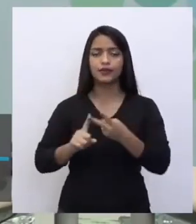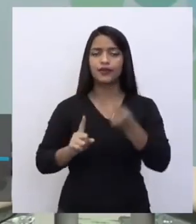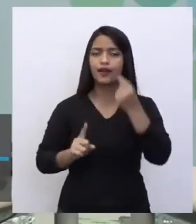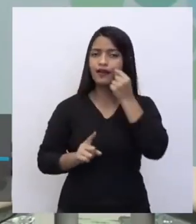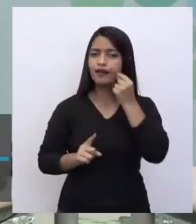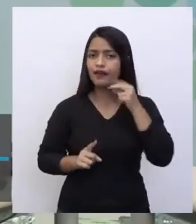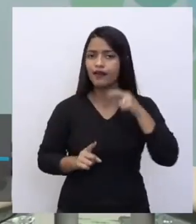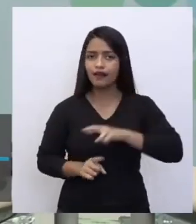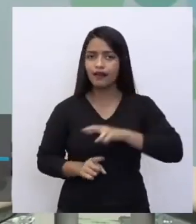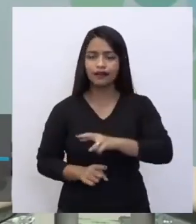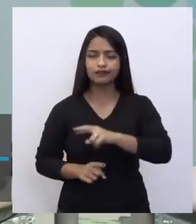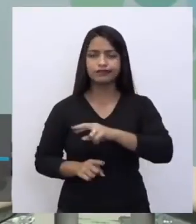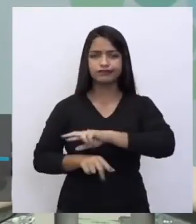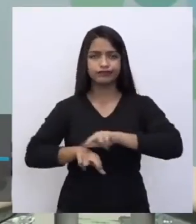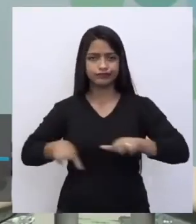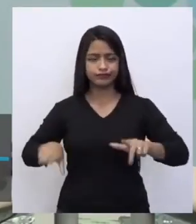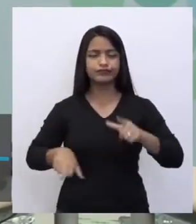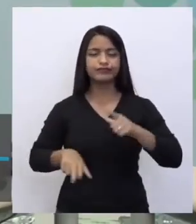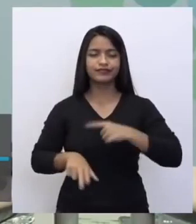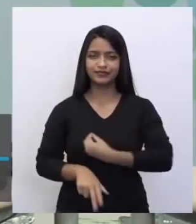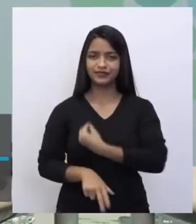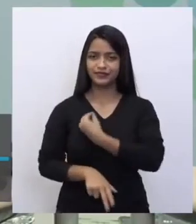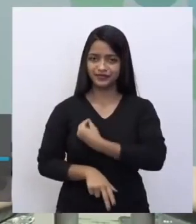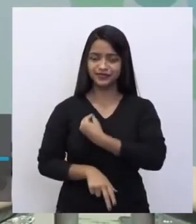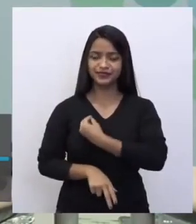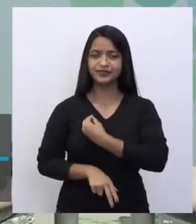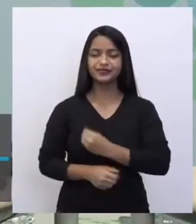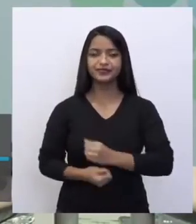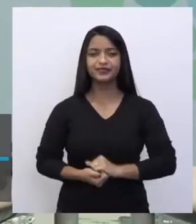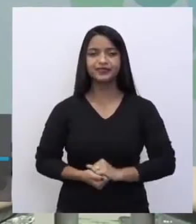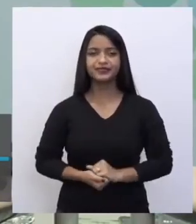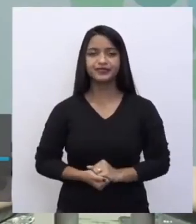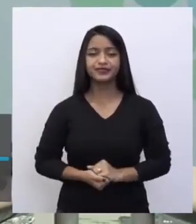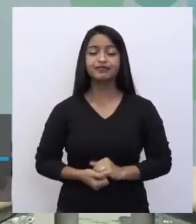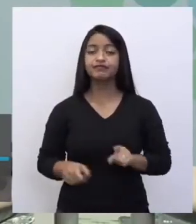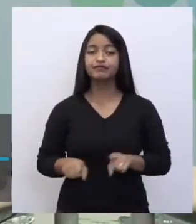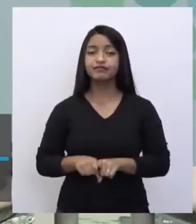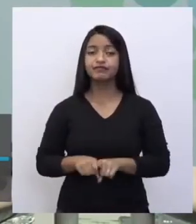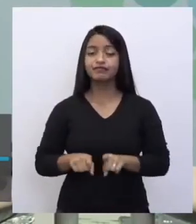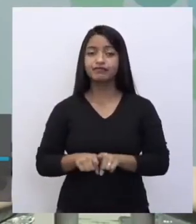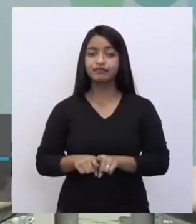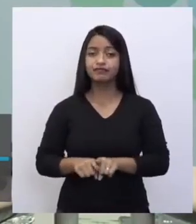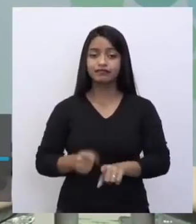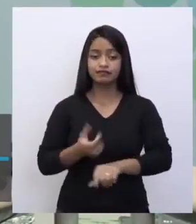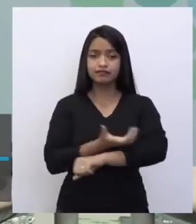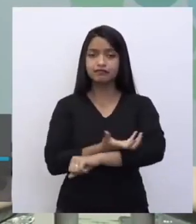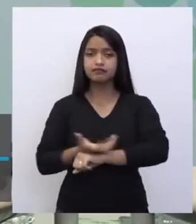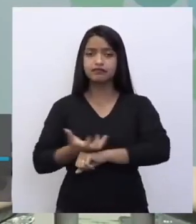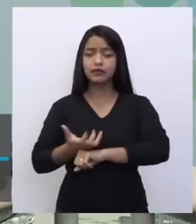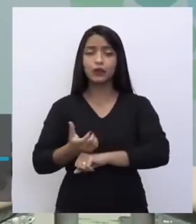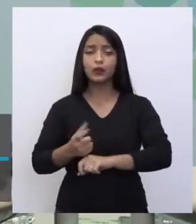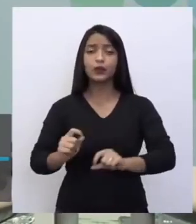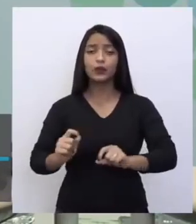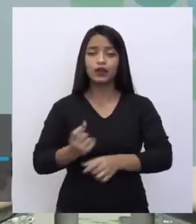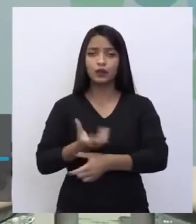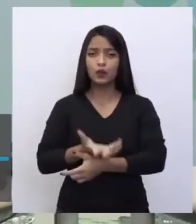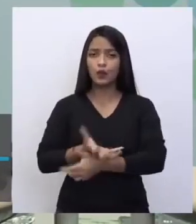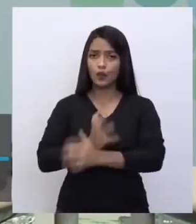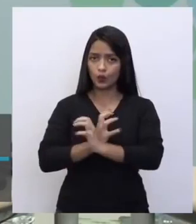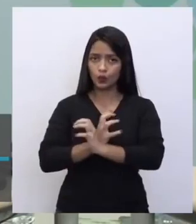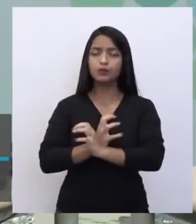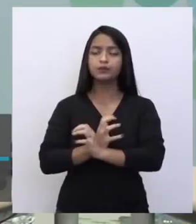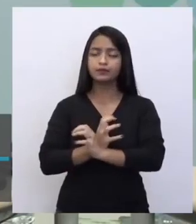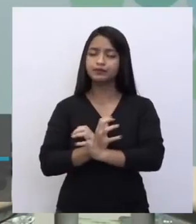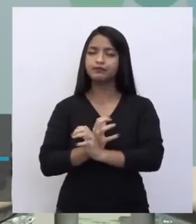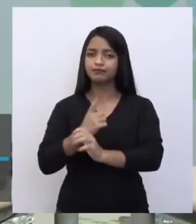comuns a essas regiões. A presença de vegetação, geralmente a gente encontra cactos, né? Cactáceos, que